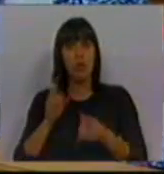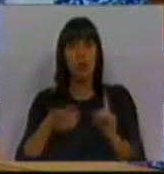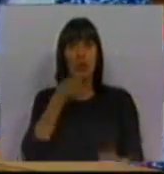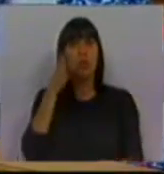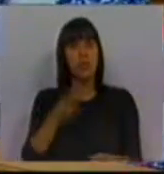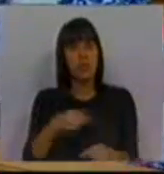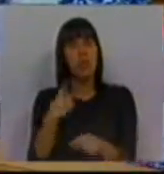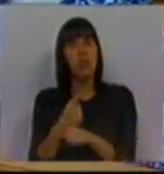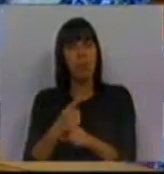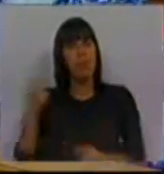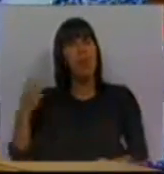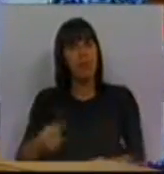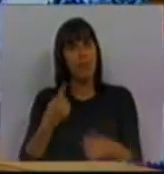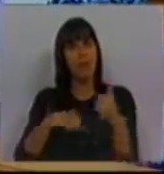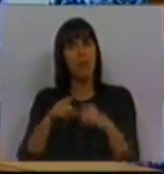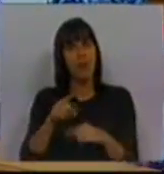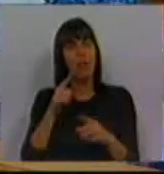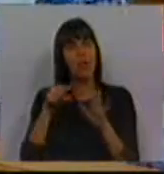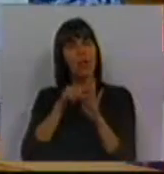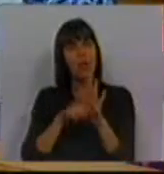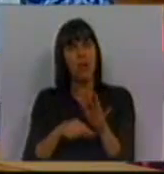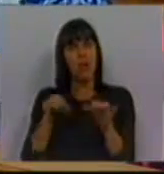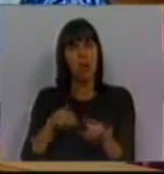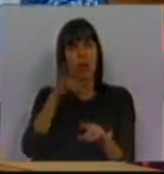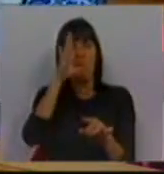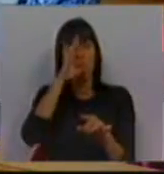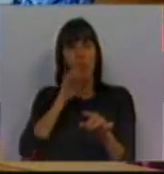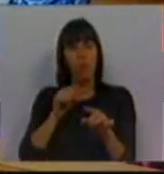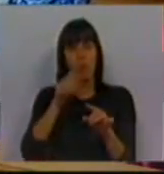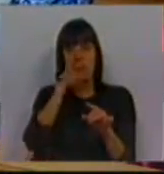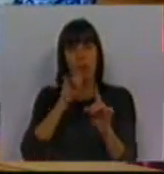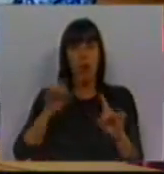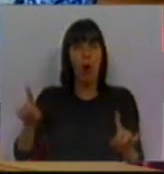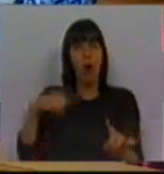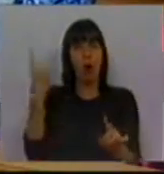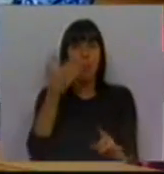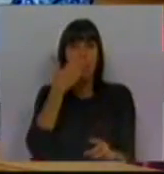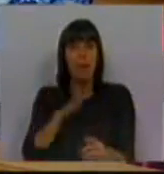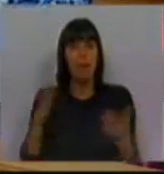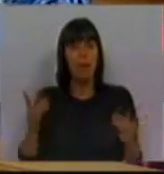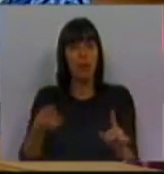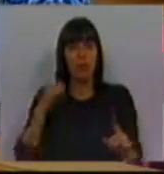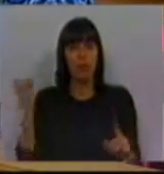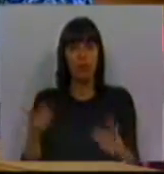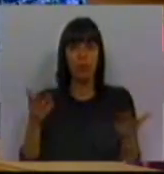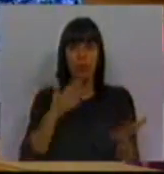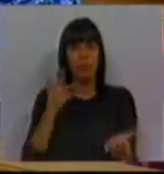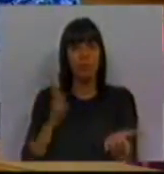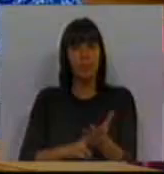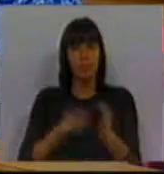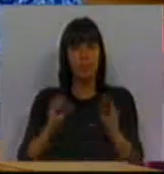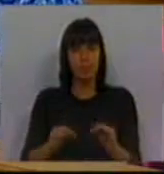se diz, também devia ser um critério deste Ministério, que parece que não é, porque de